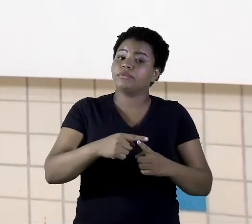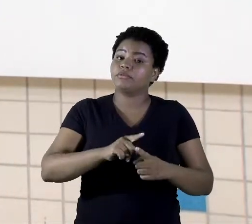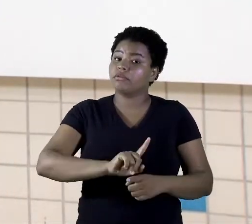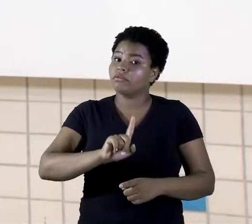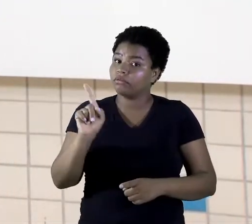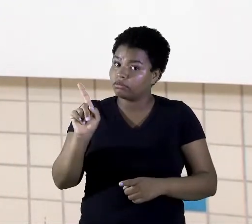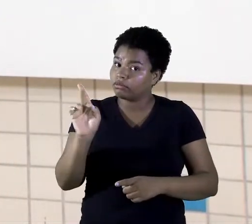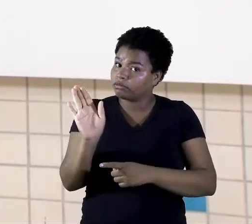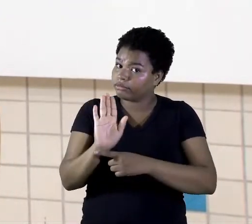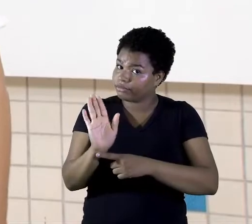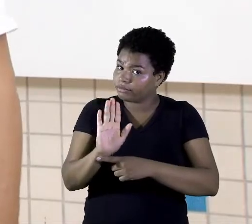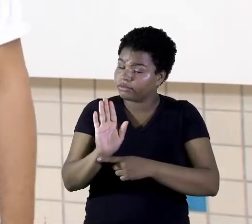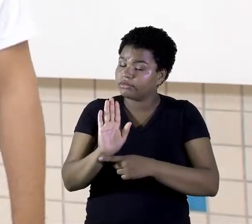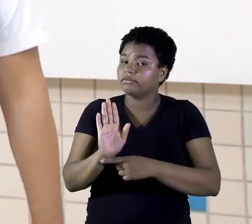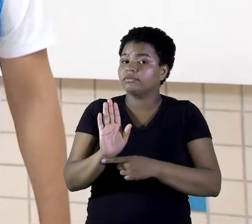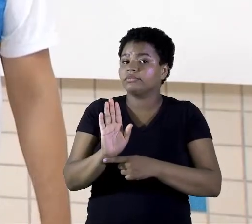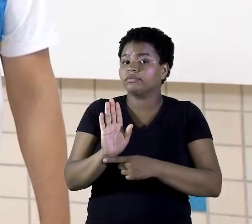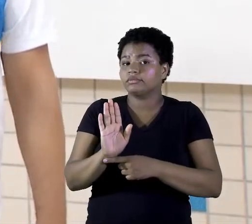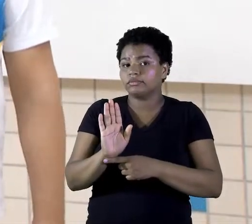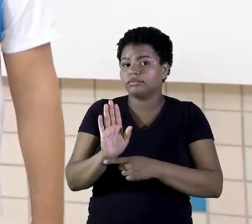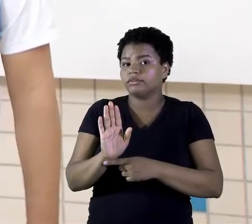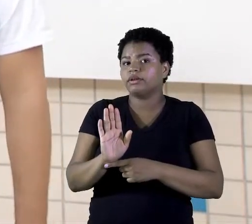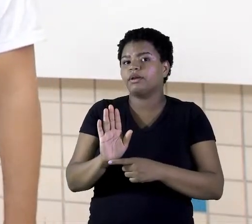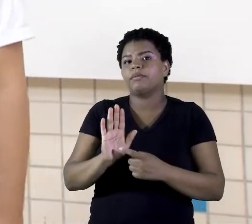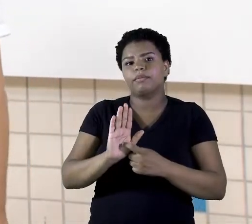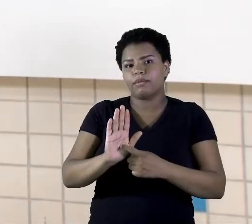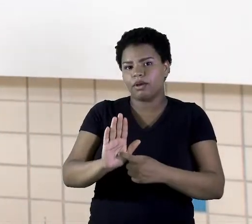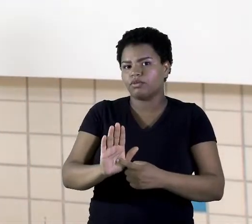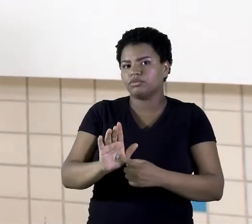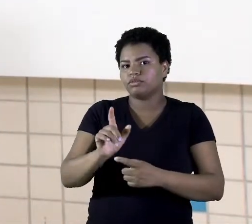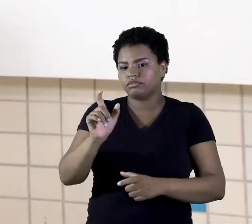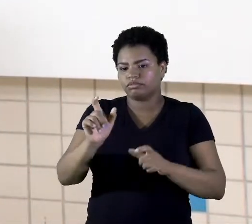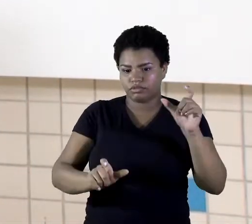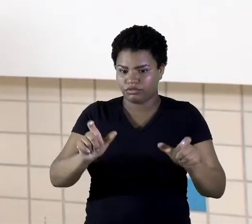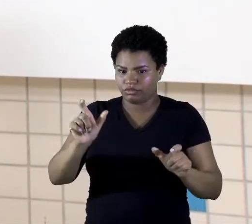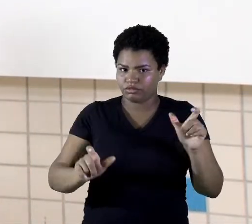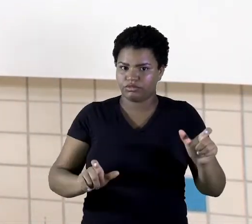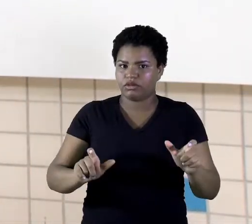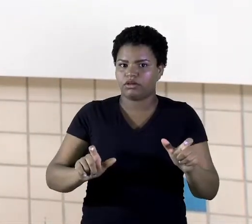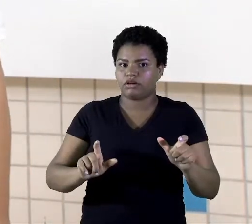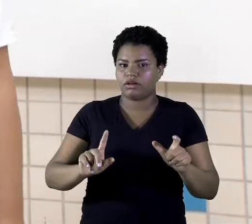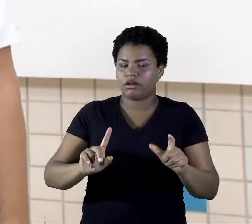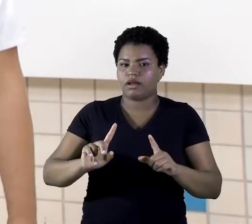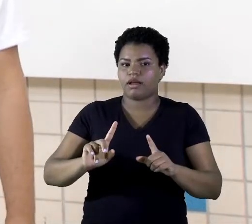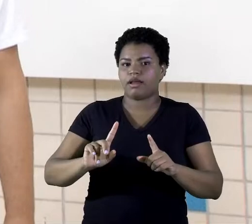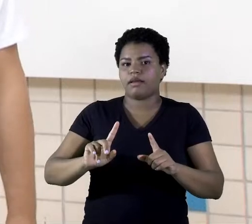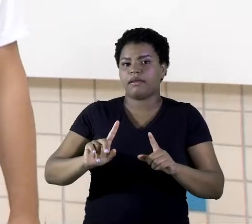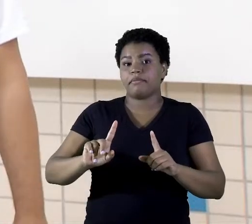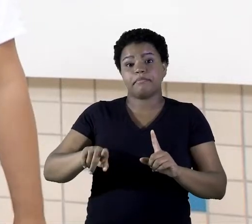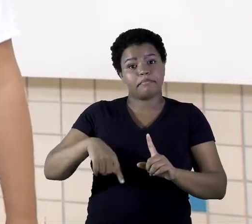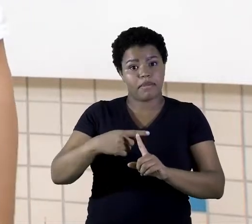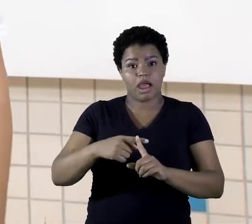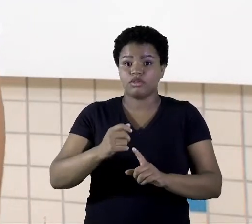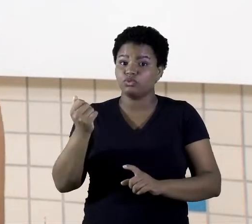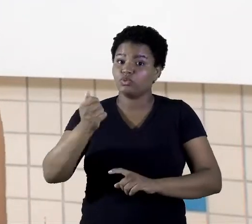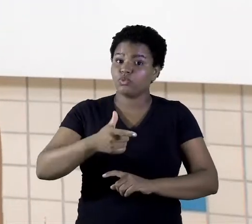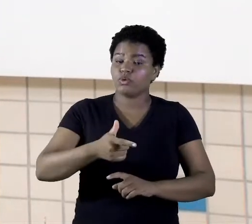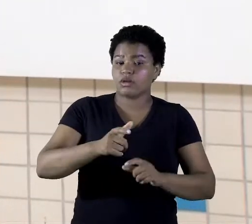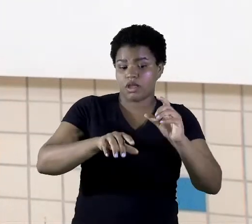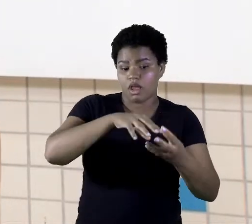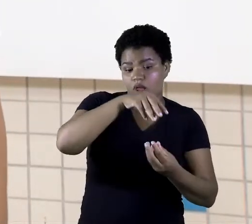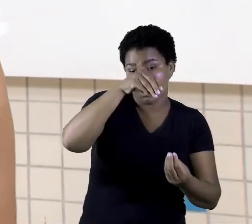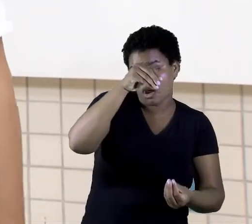que apareceu anteriormente, para você assistir o vídeo, que não chega a 6 minutos, e poder